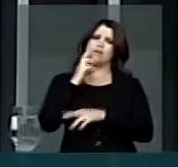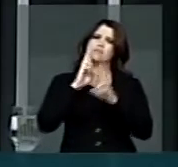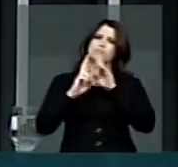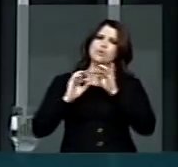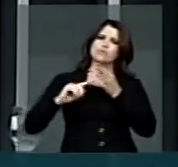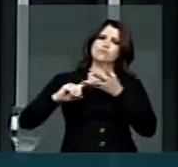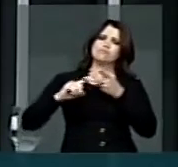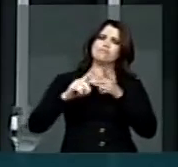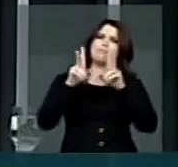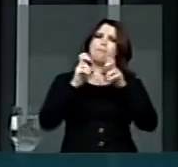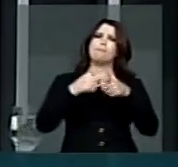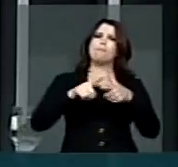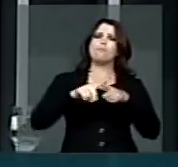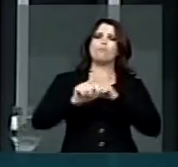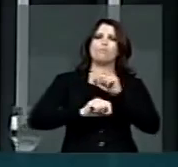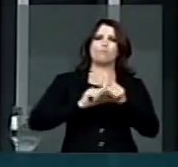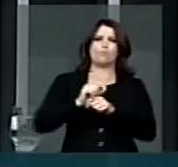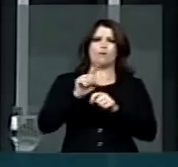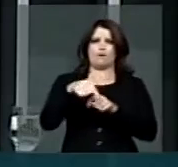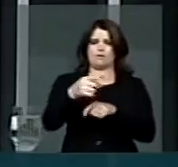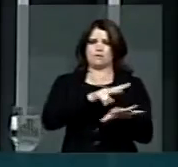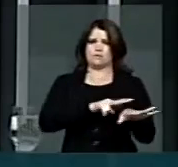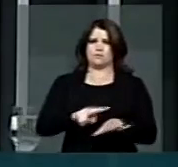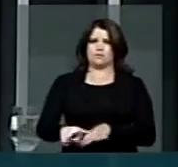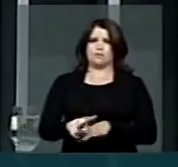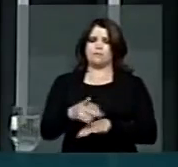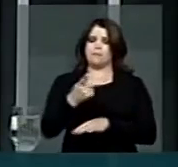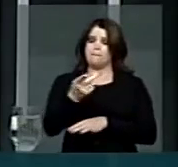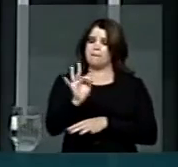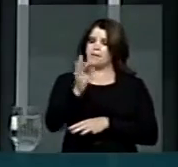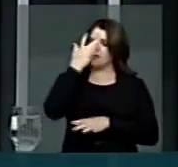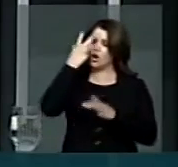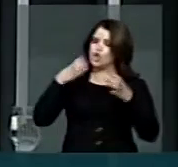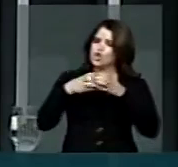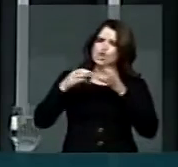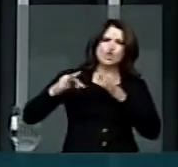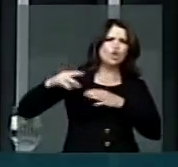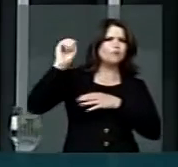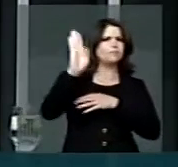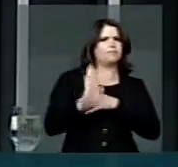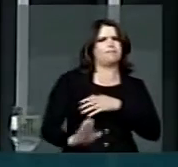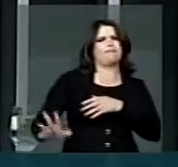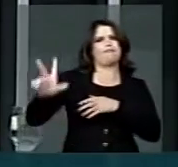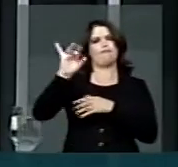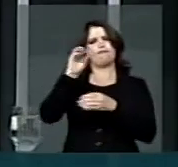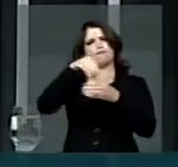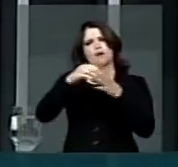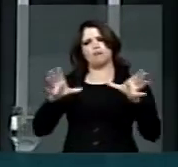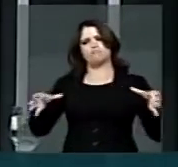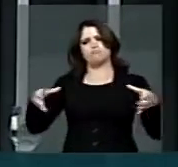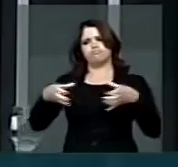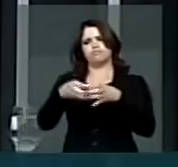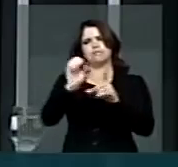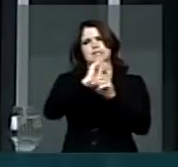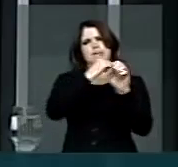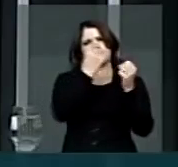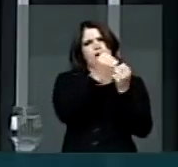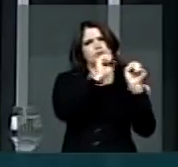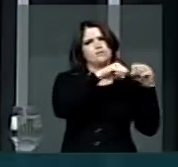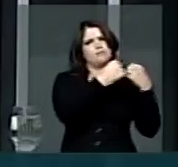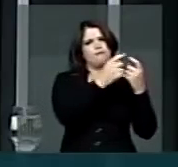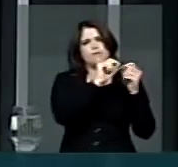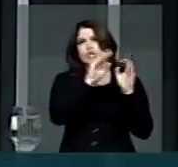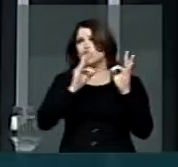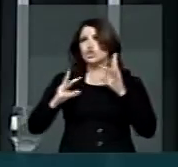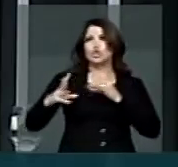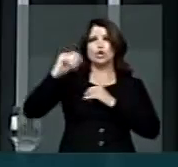seus dilemas. Esta semana, petistas de todo o Brasil estarão reunidos em seminários promovidos de norte